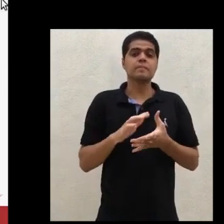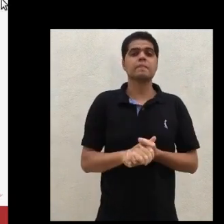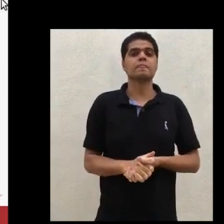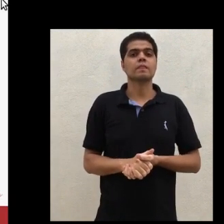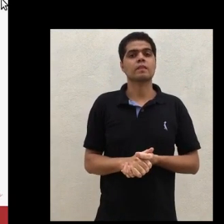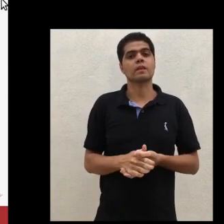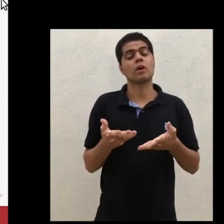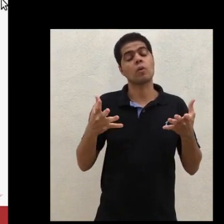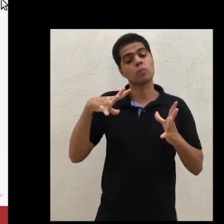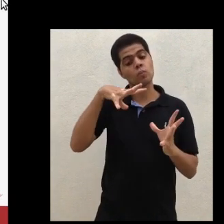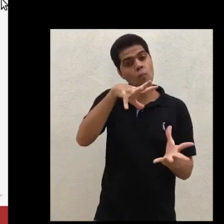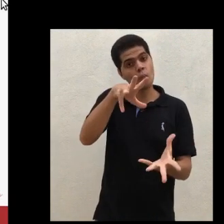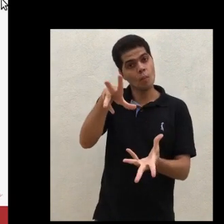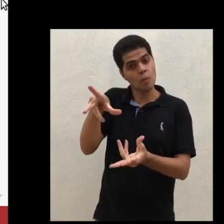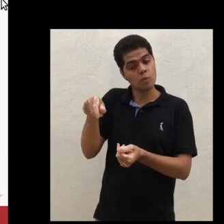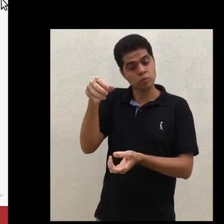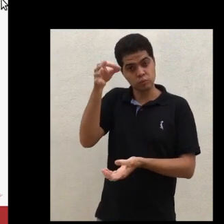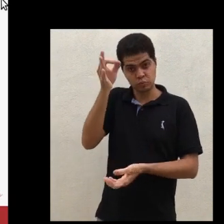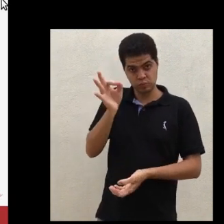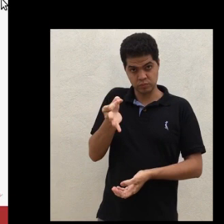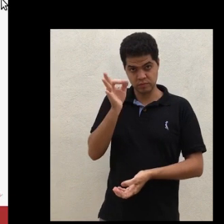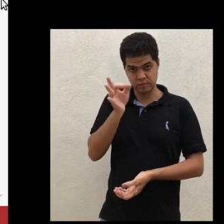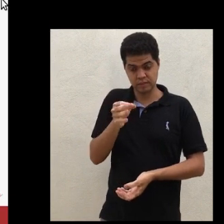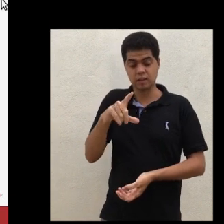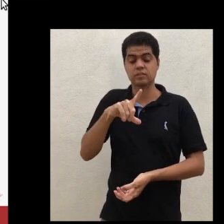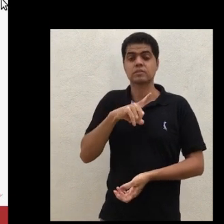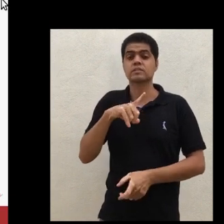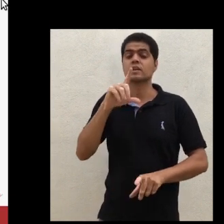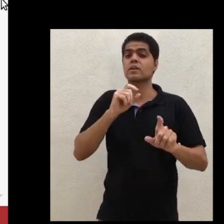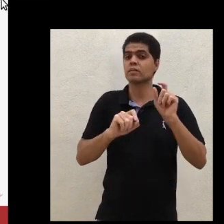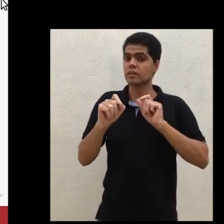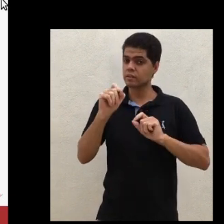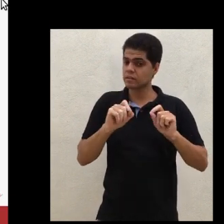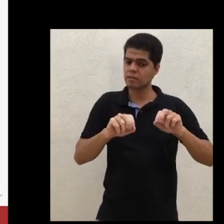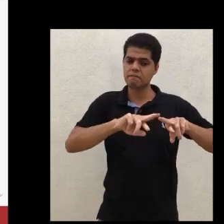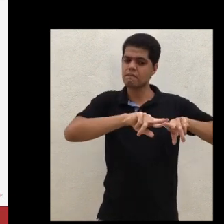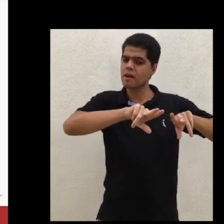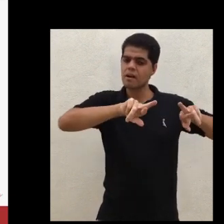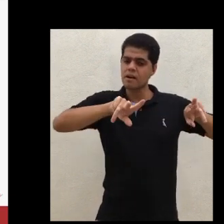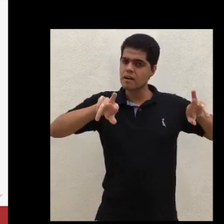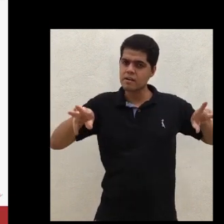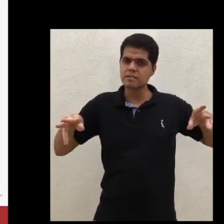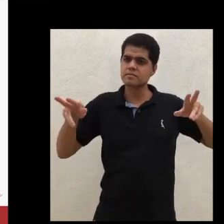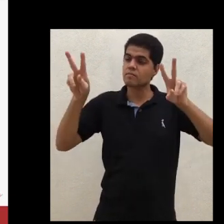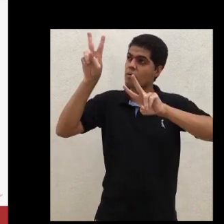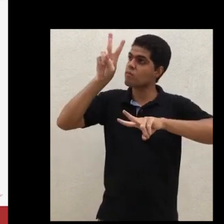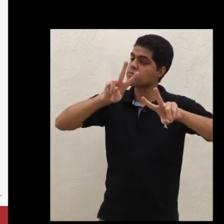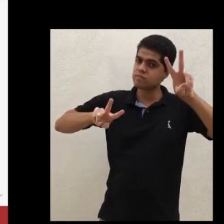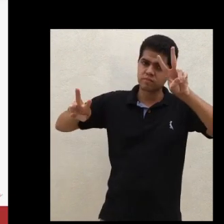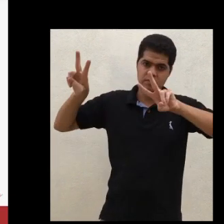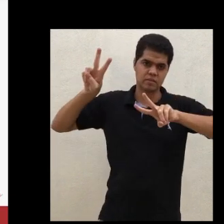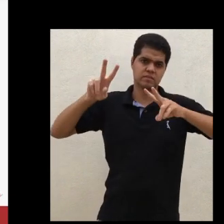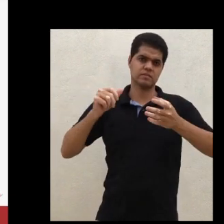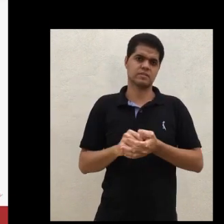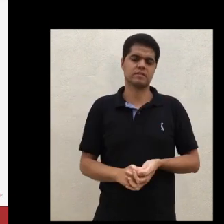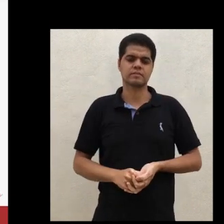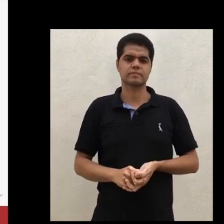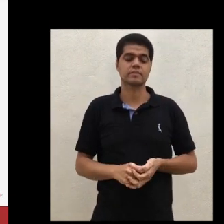Então, no mundo real, o que a gente tem são essas situações aqui.